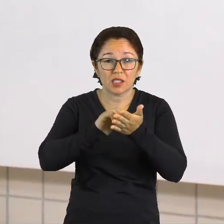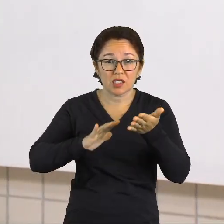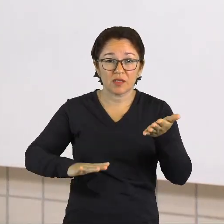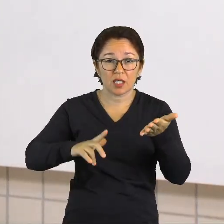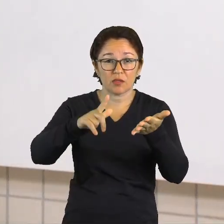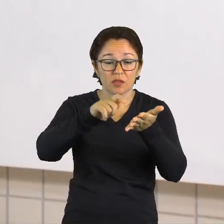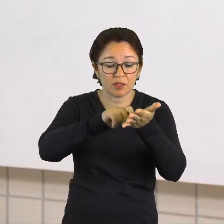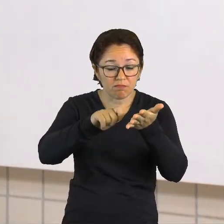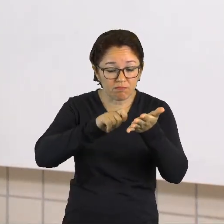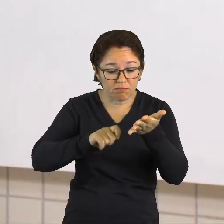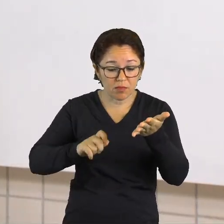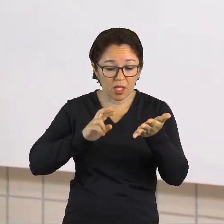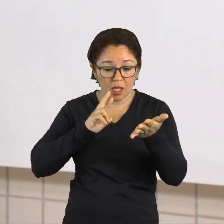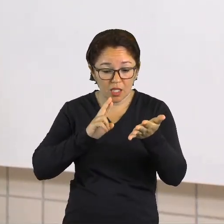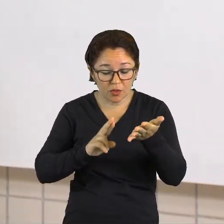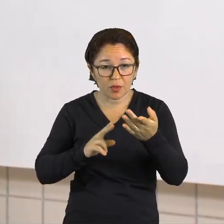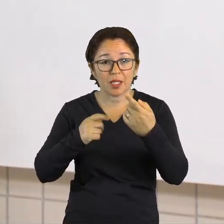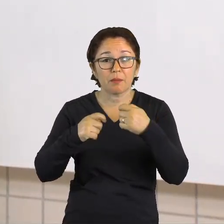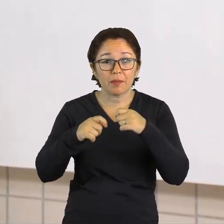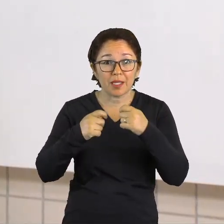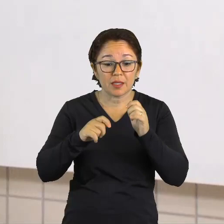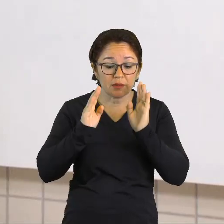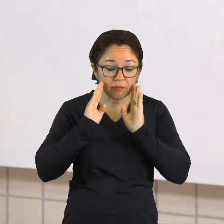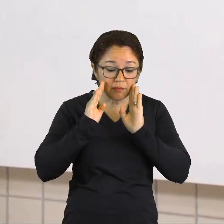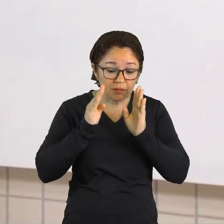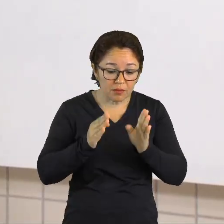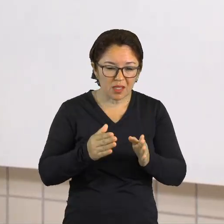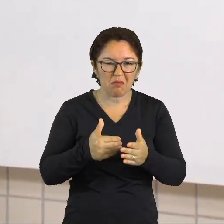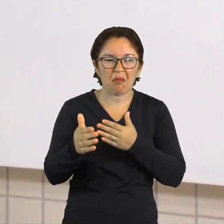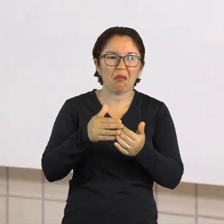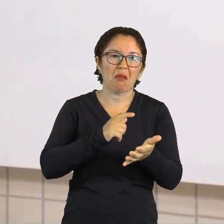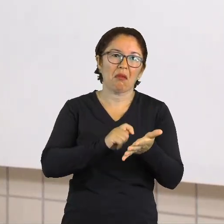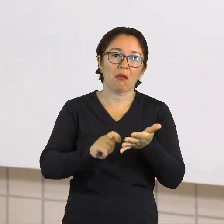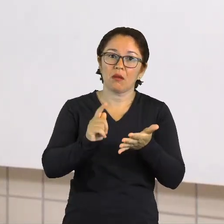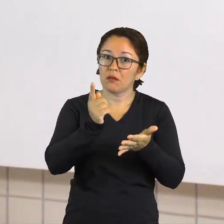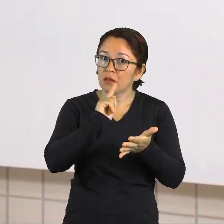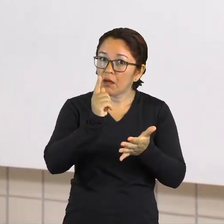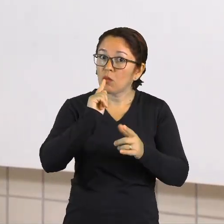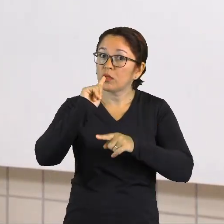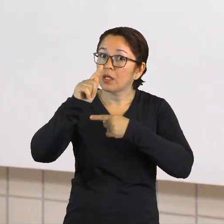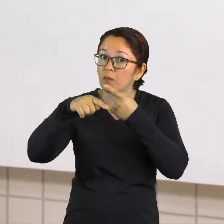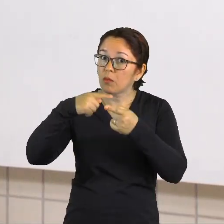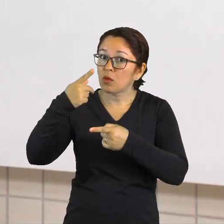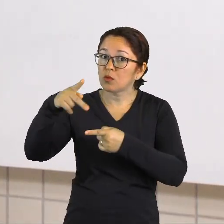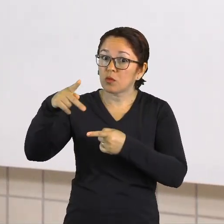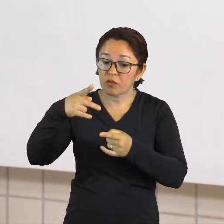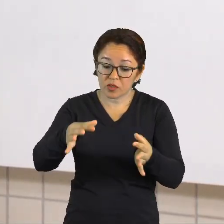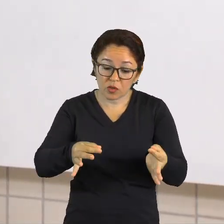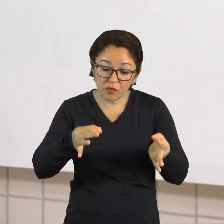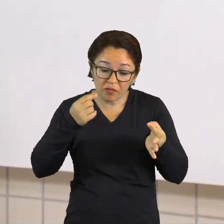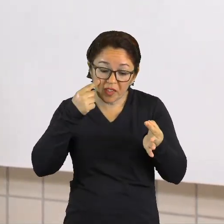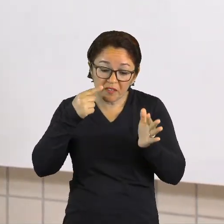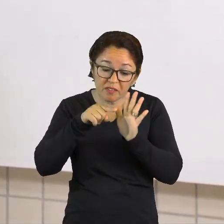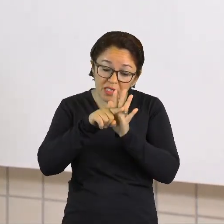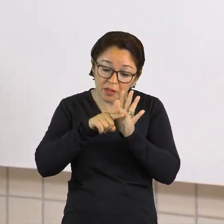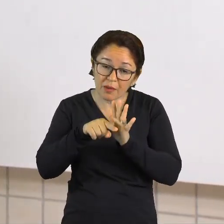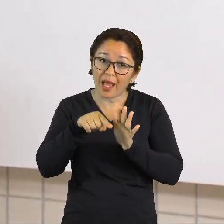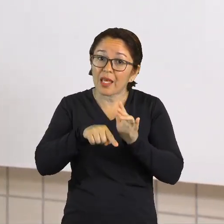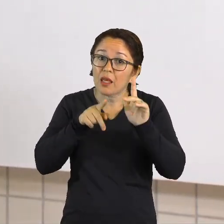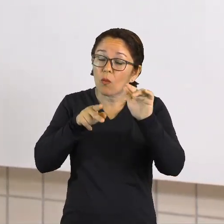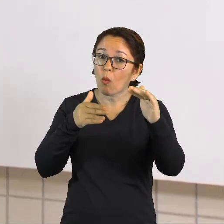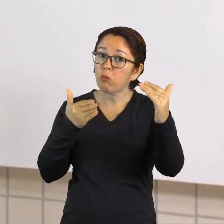responder, porque elas são avaliativas. O que acontece? Ao mesmo tempo que essas atividades